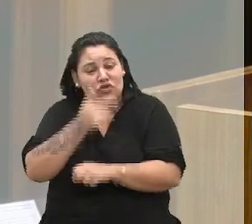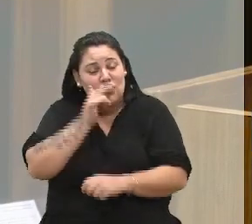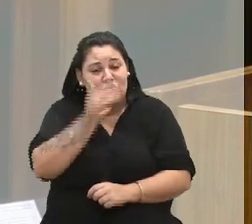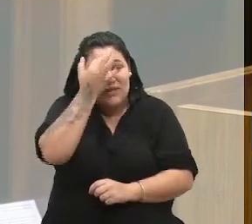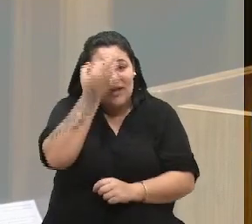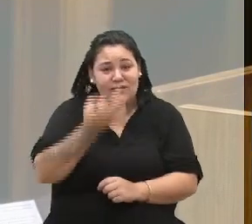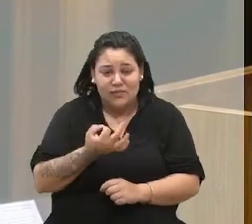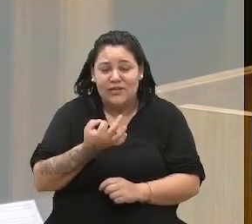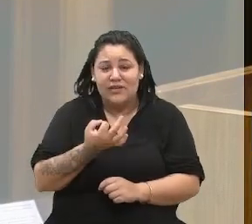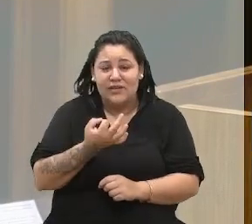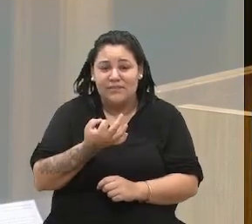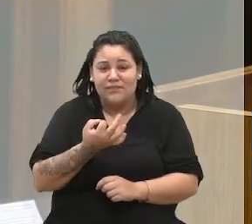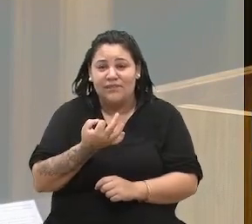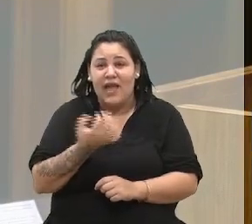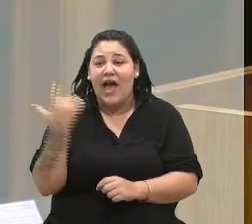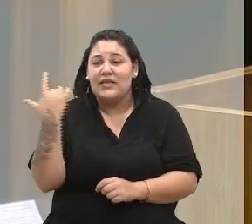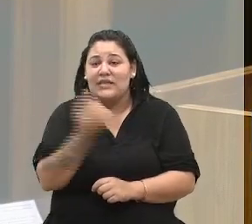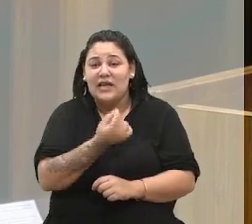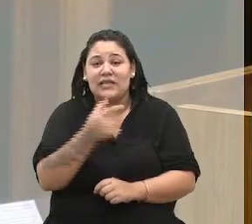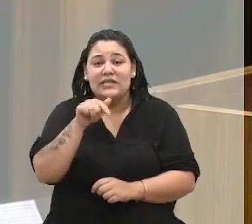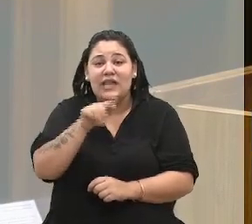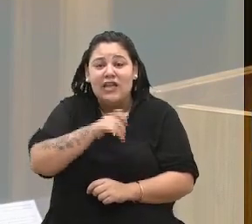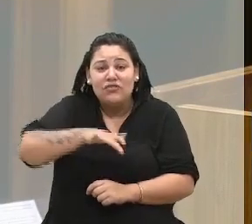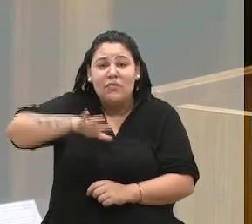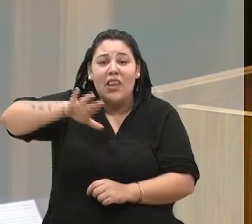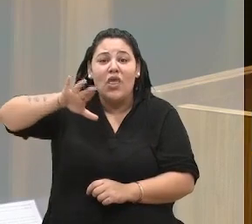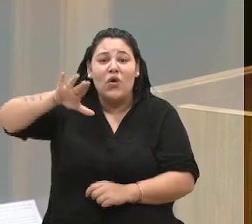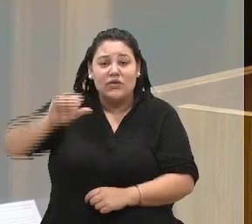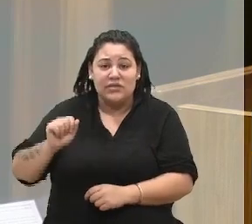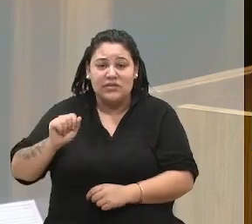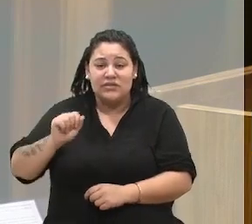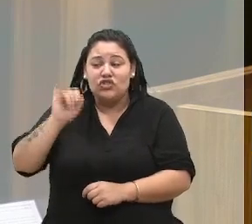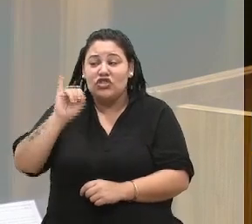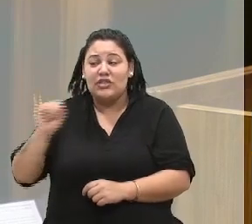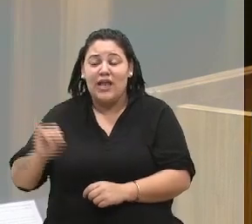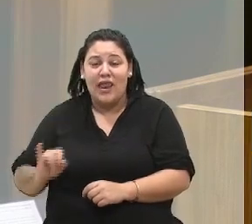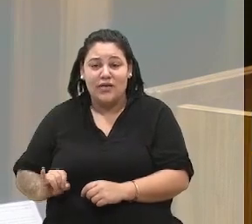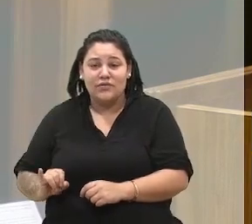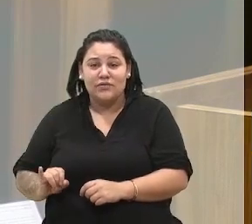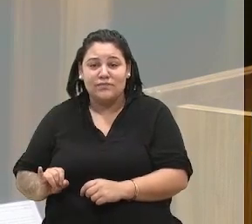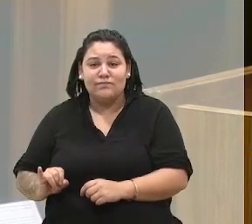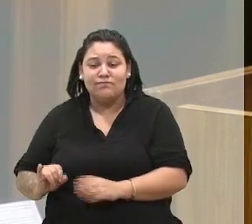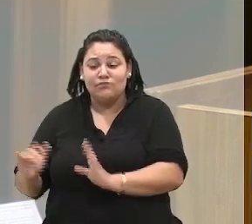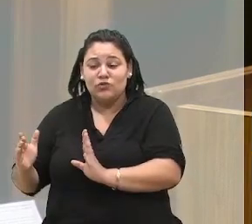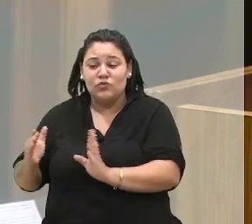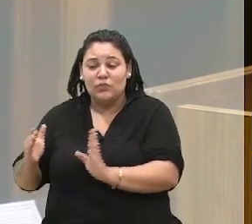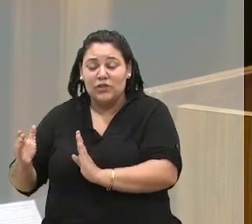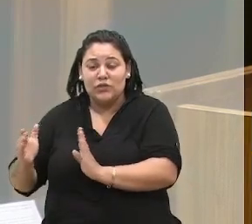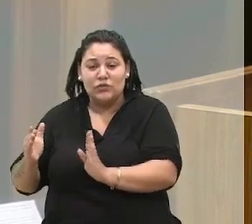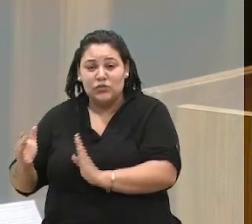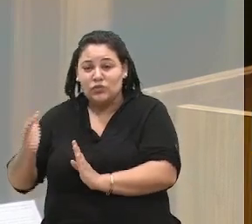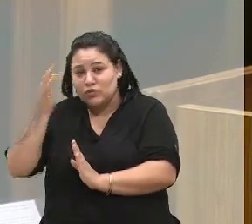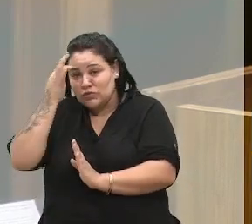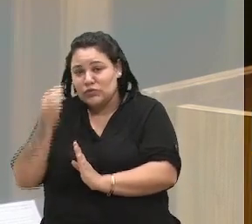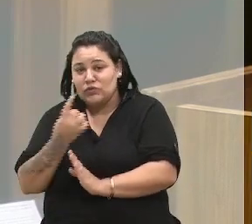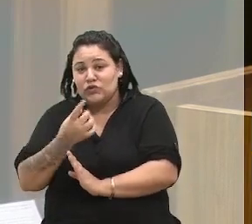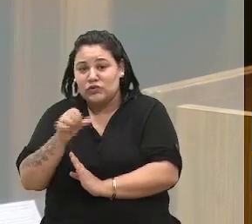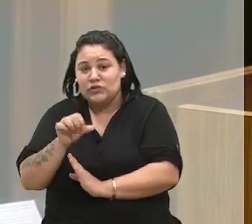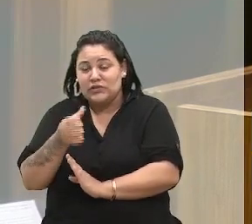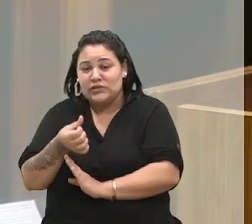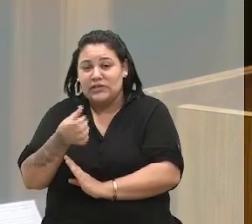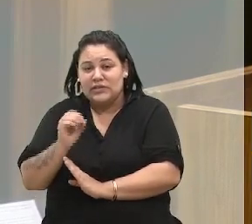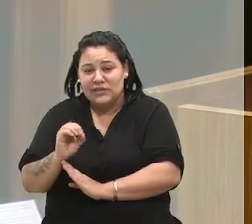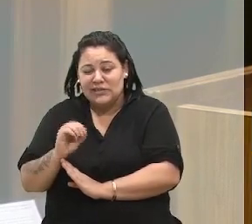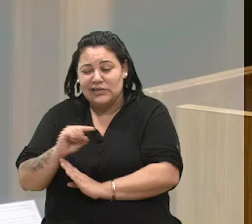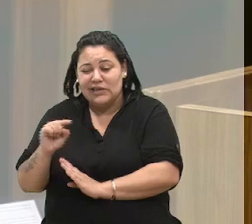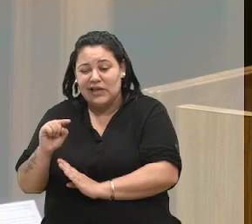a saída de cerca de 7 milhões de italianos no período compreendido entre 1860